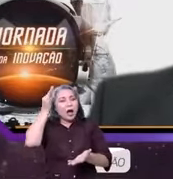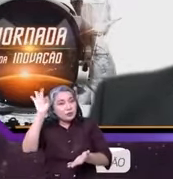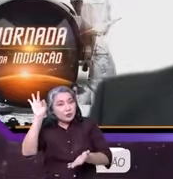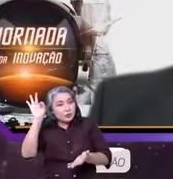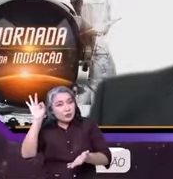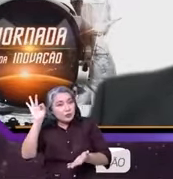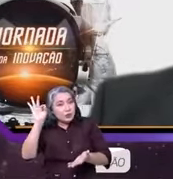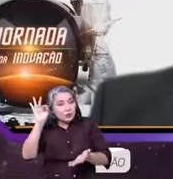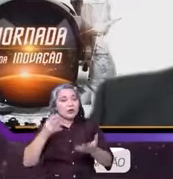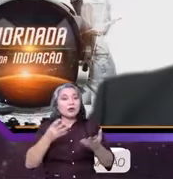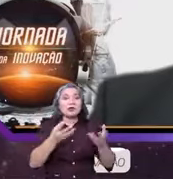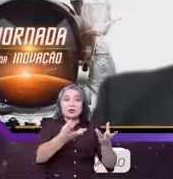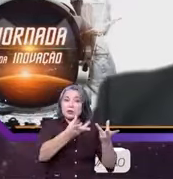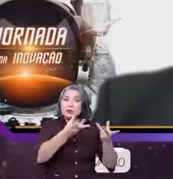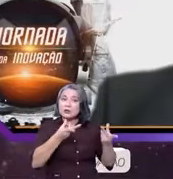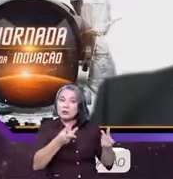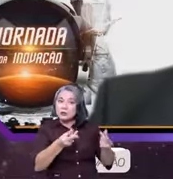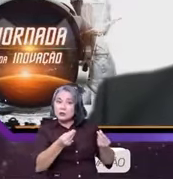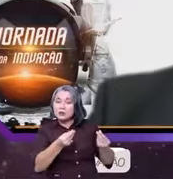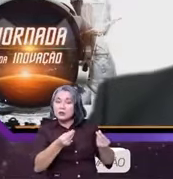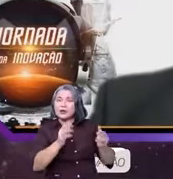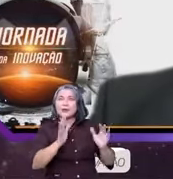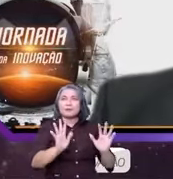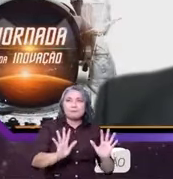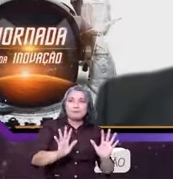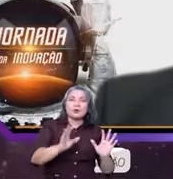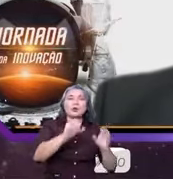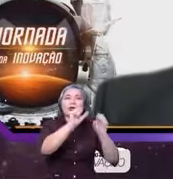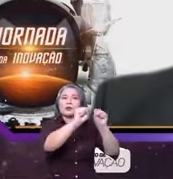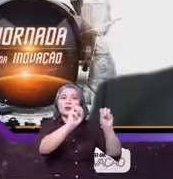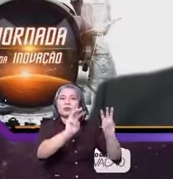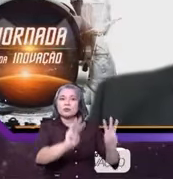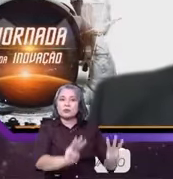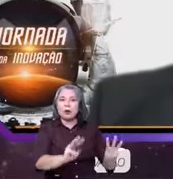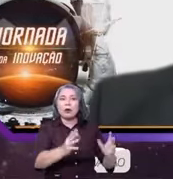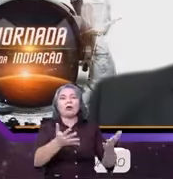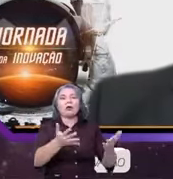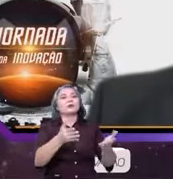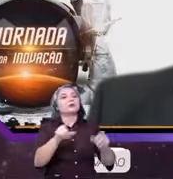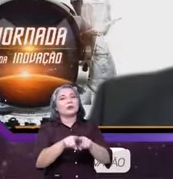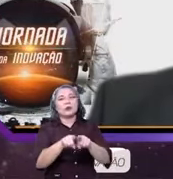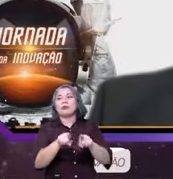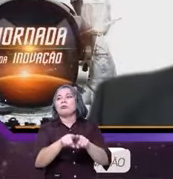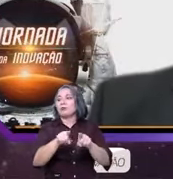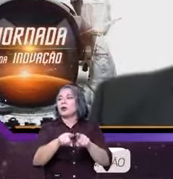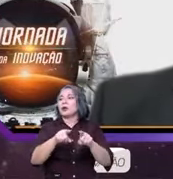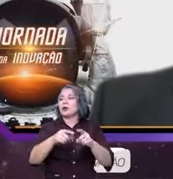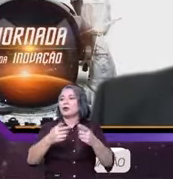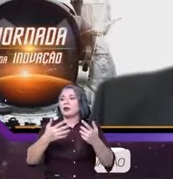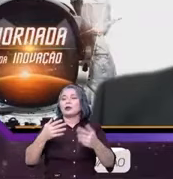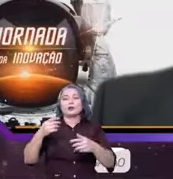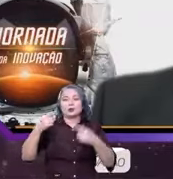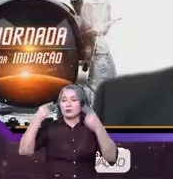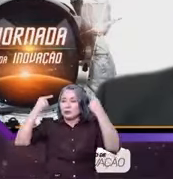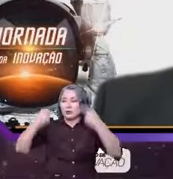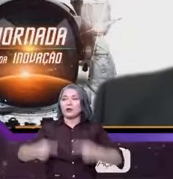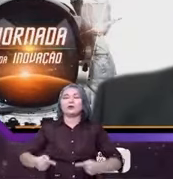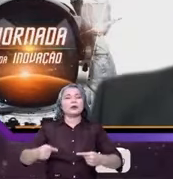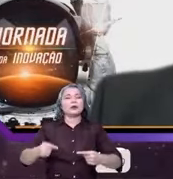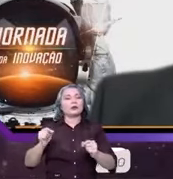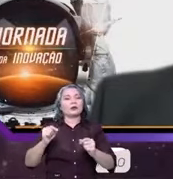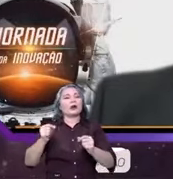e qualidade. Existe, na verdade, isso desde software e na prática, nas áreas de negócio, isso é um questionamento